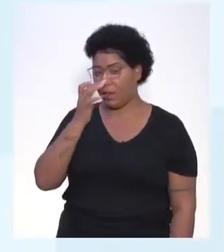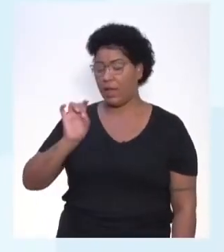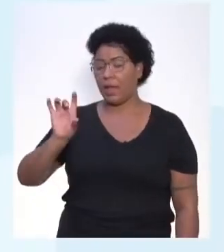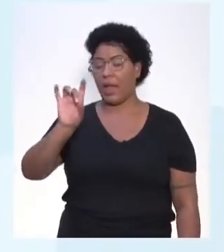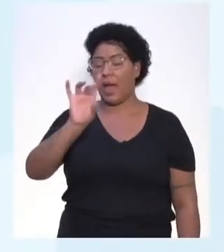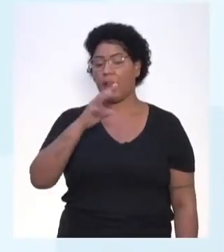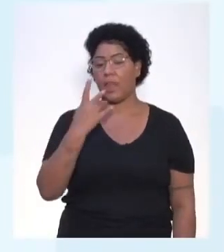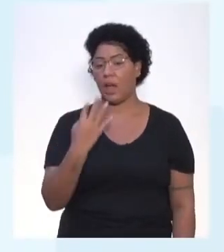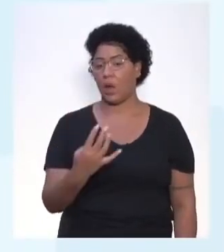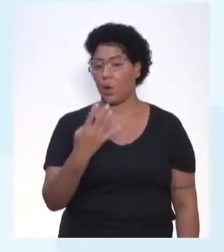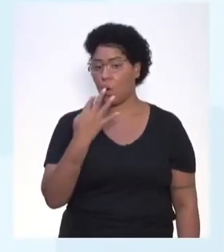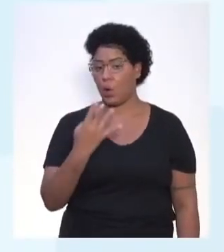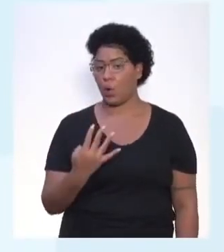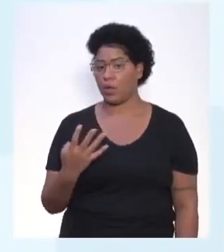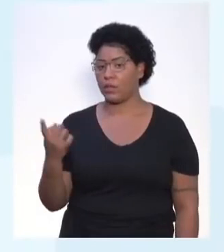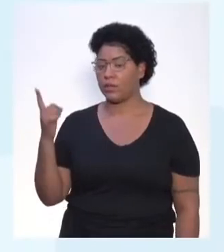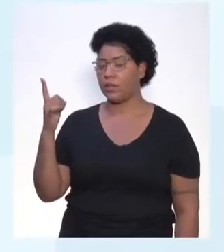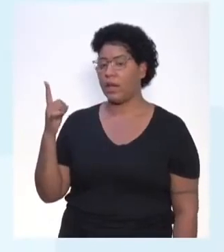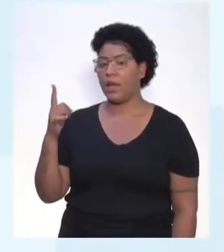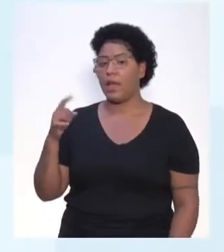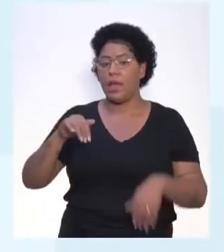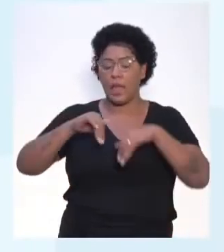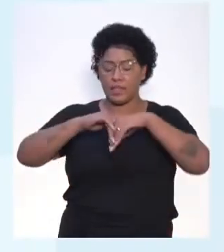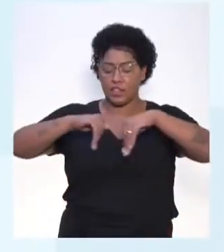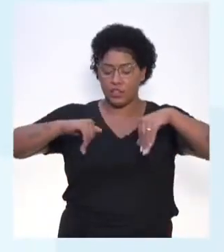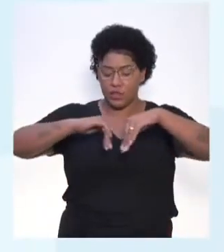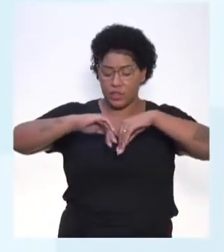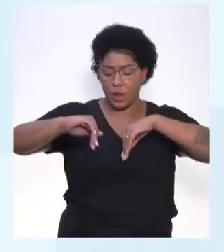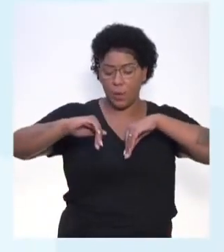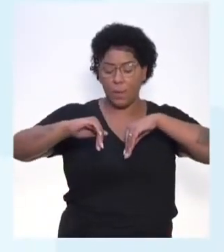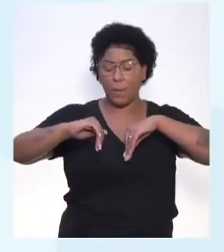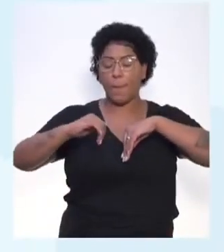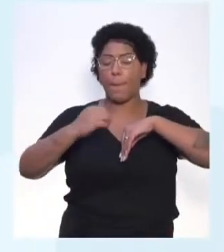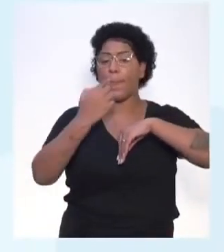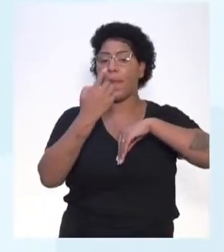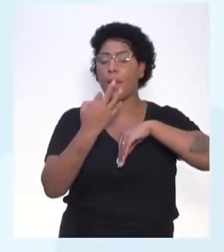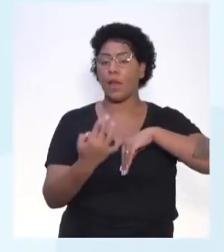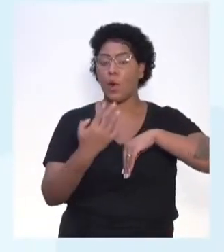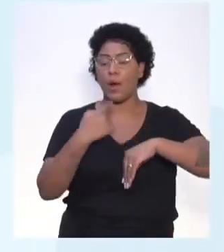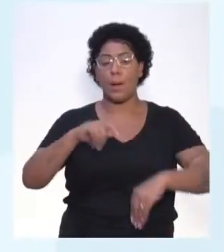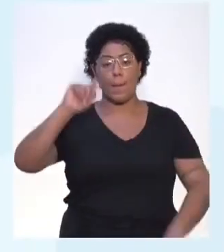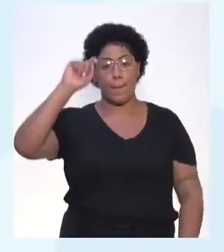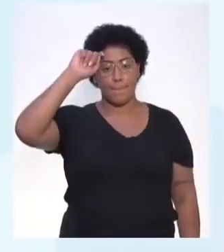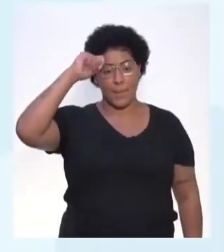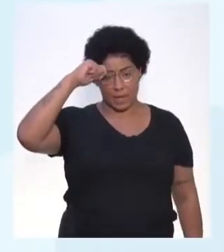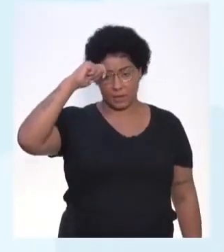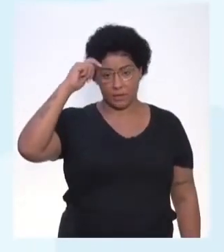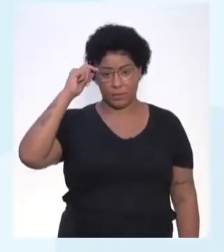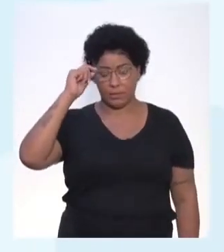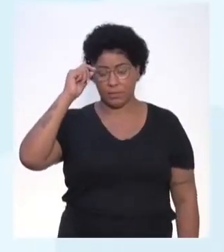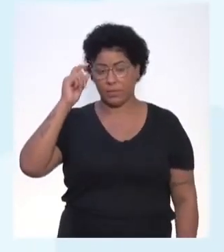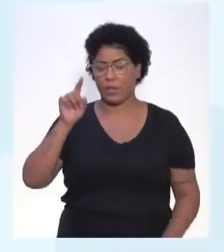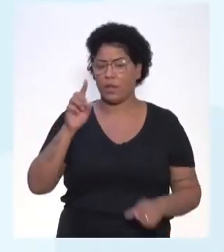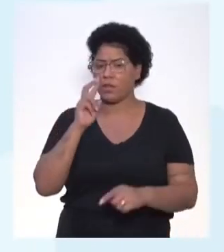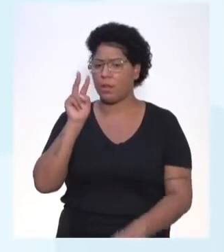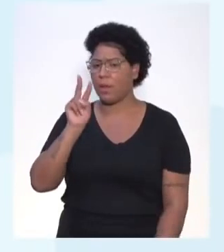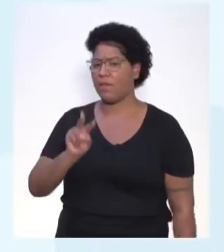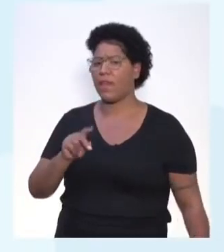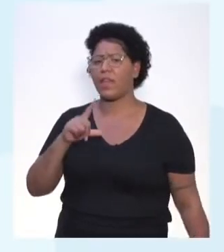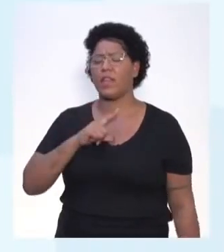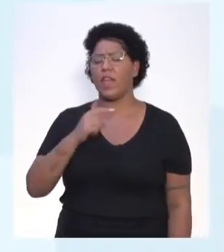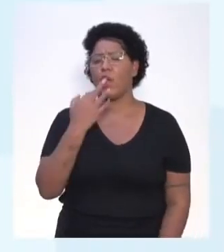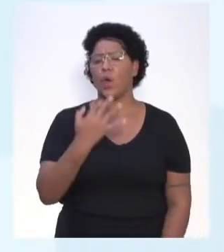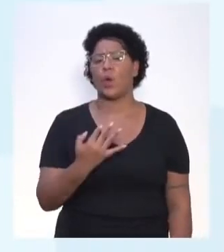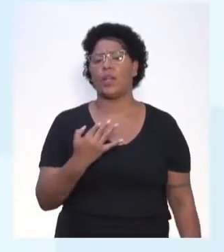pelas linhas em preto no nosso mapa. Porém, as cores, vocês vejam que algumas cores extrapolam, ou até, entre